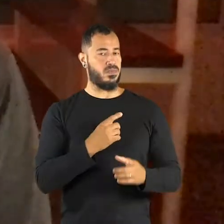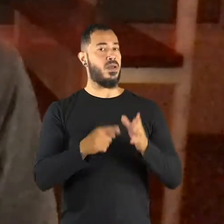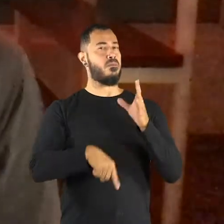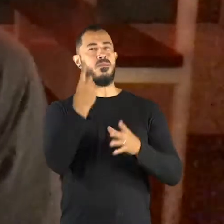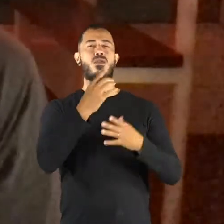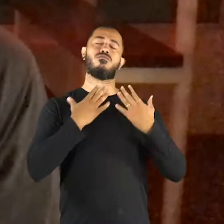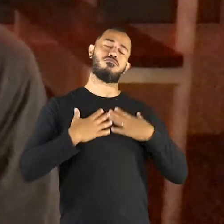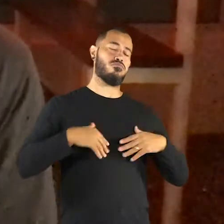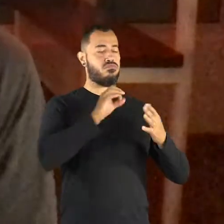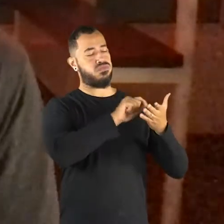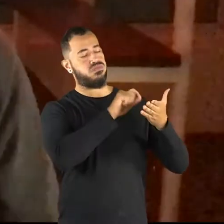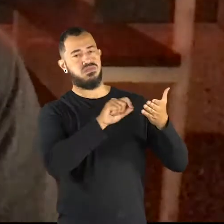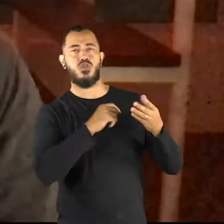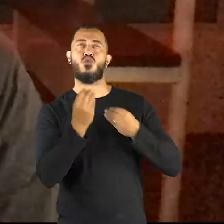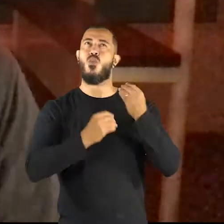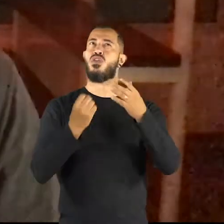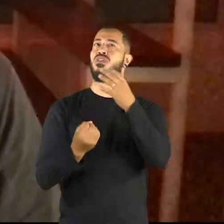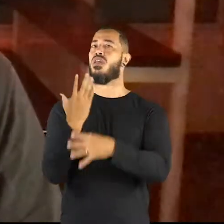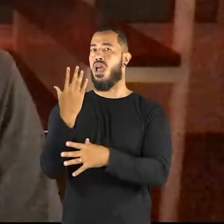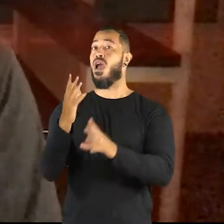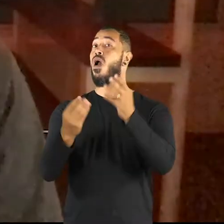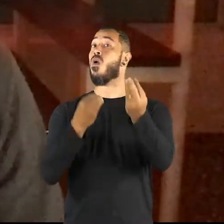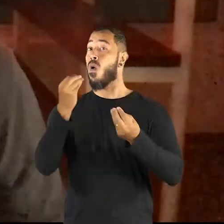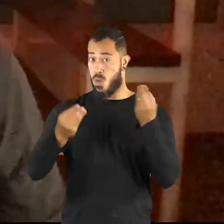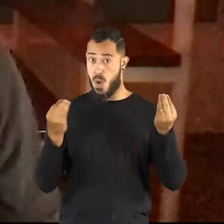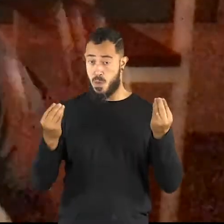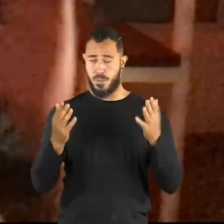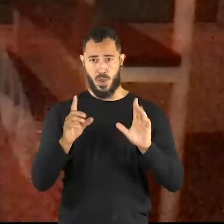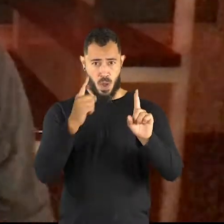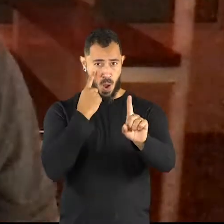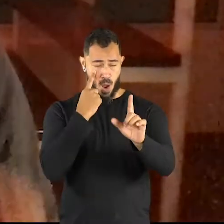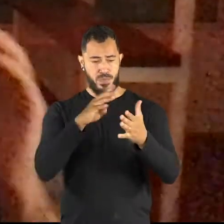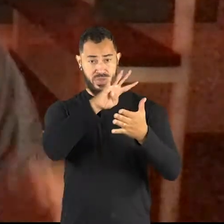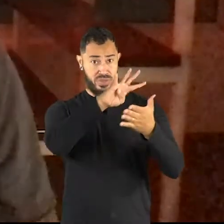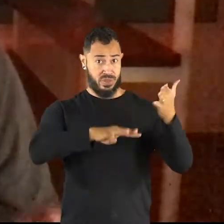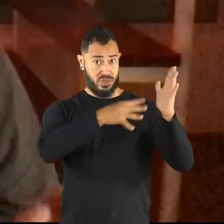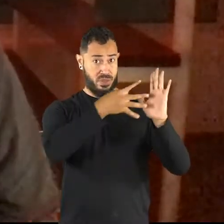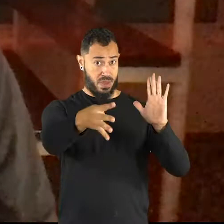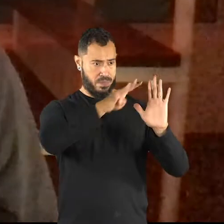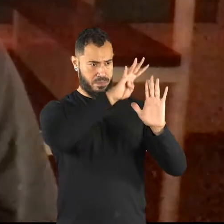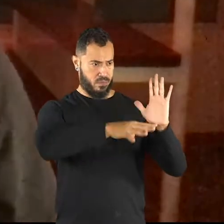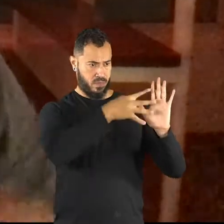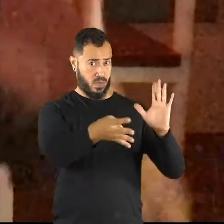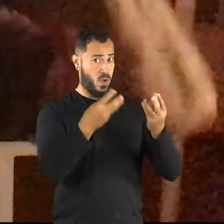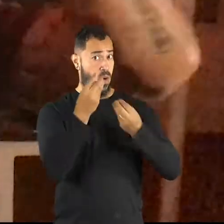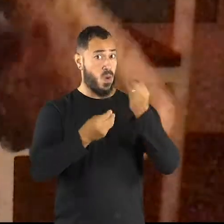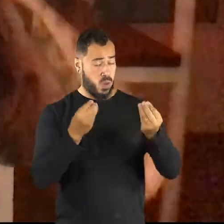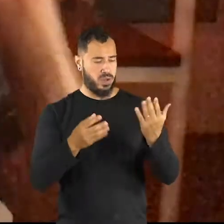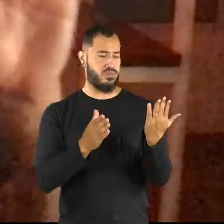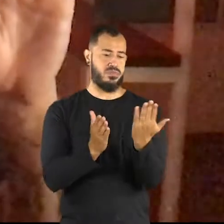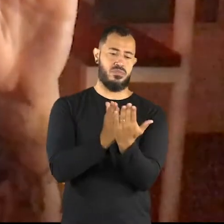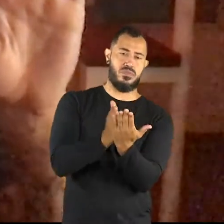uma forma de se criá-lo. Como que a gente faz isso? Eu gosto de criar uma tabela, e essa tabela funciona como? Eu coloco de um